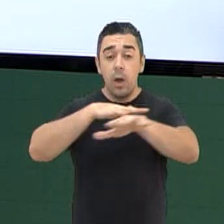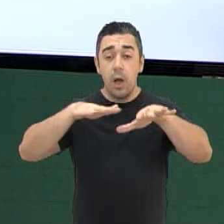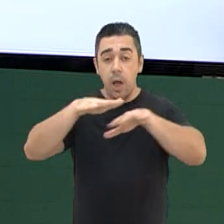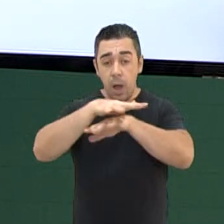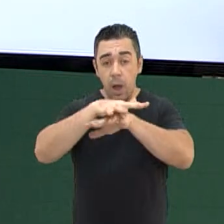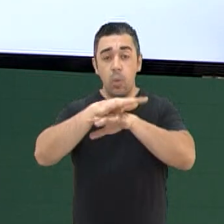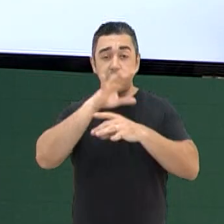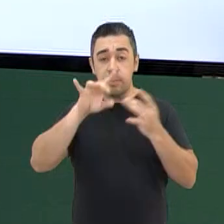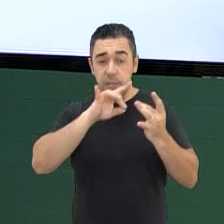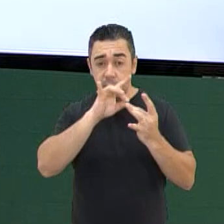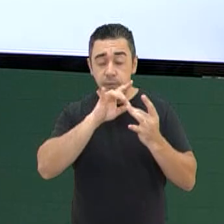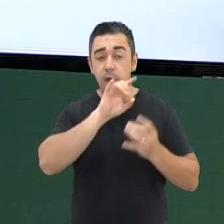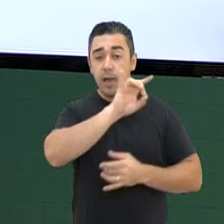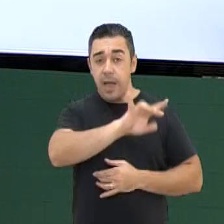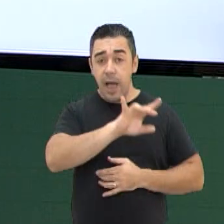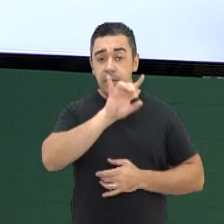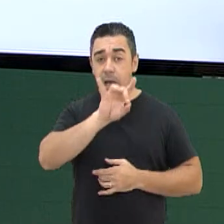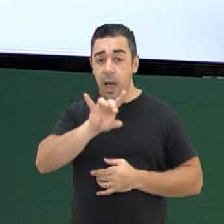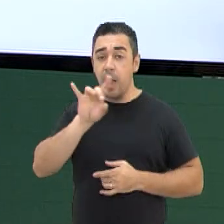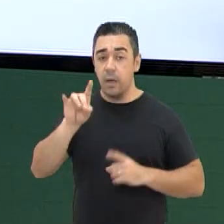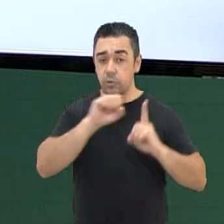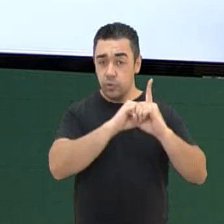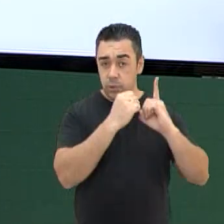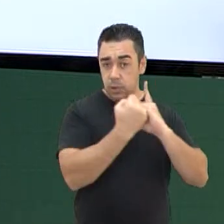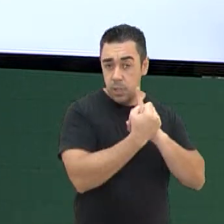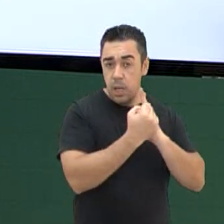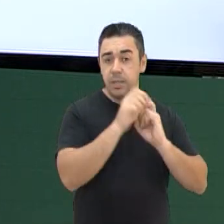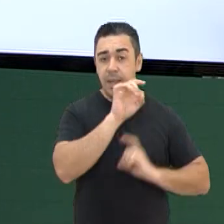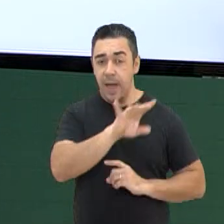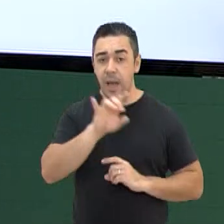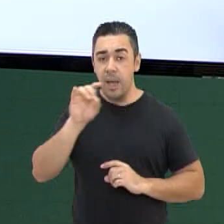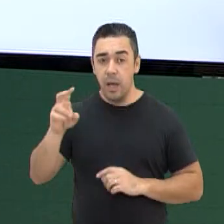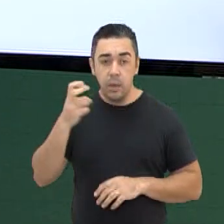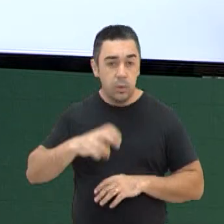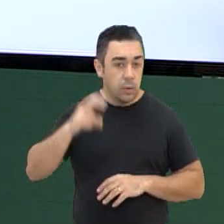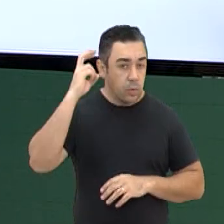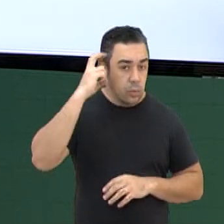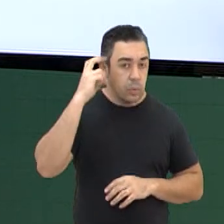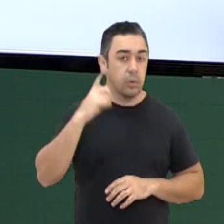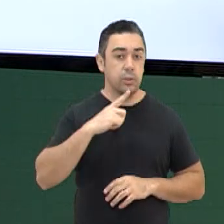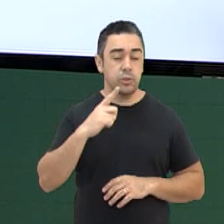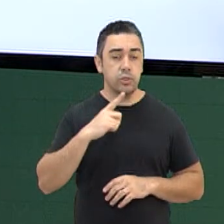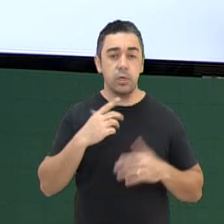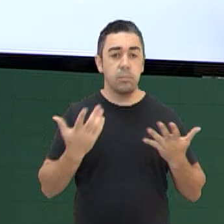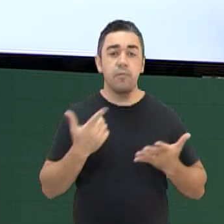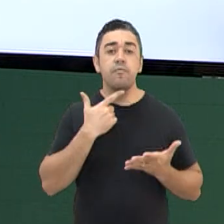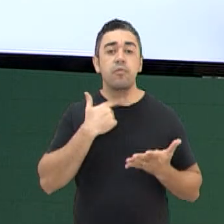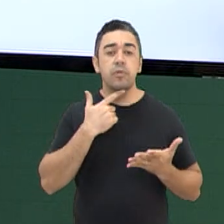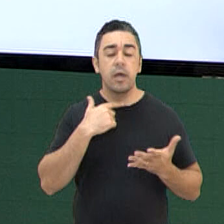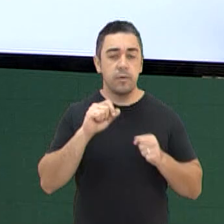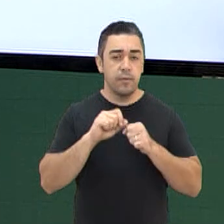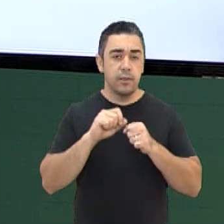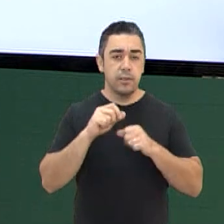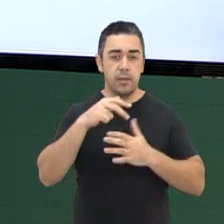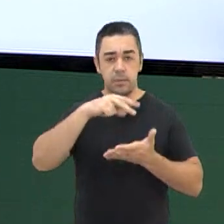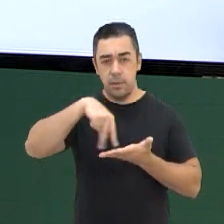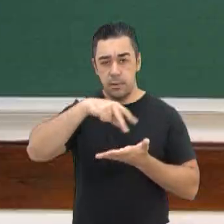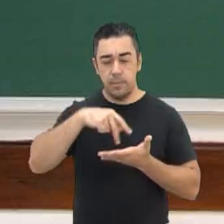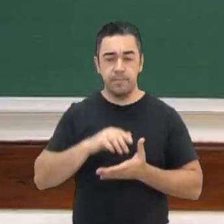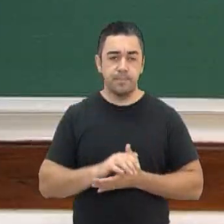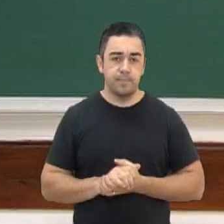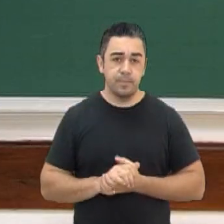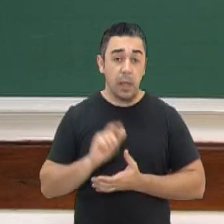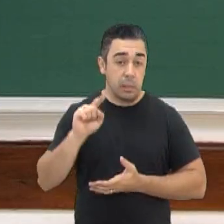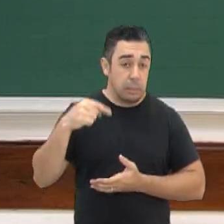cada cultura, cada sociedade dançava por um motivo, por uma razão. Depois, falamos